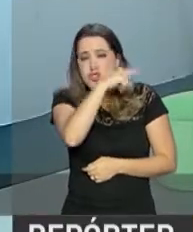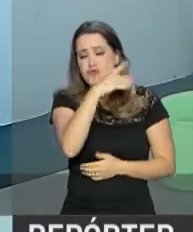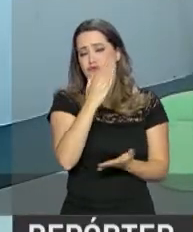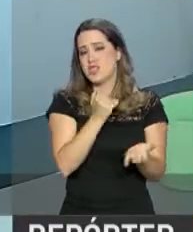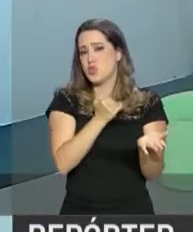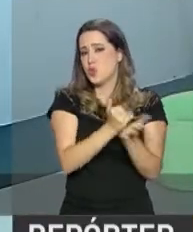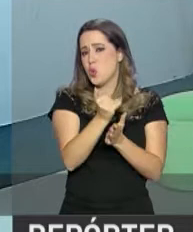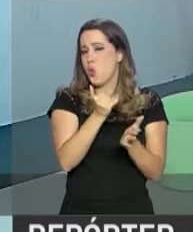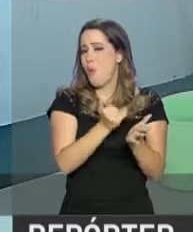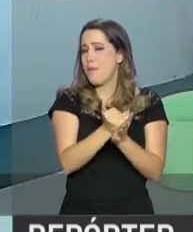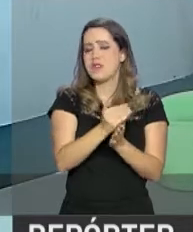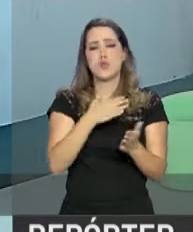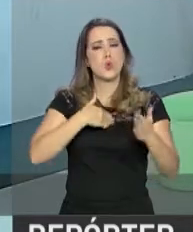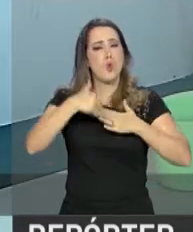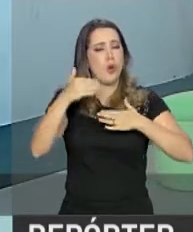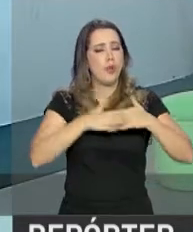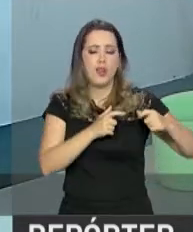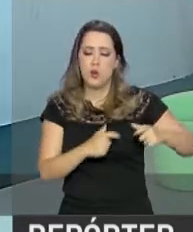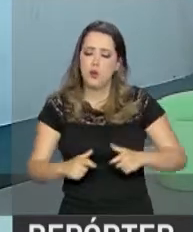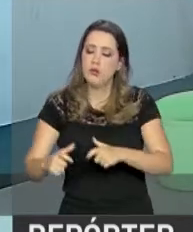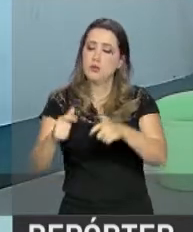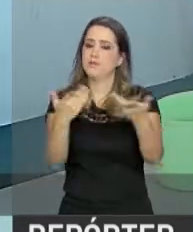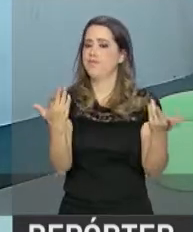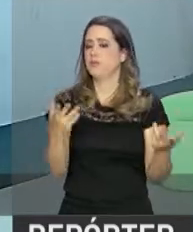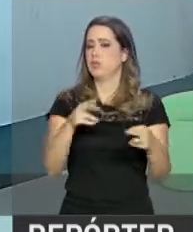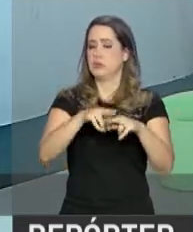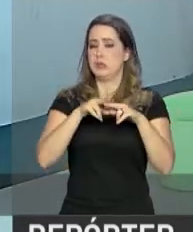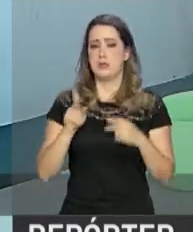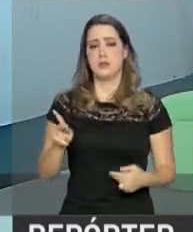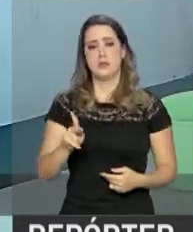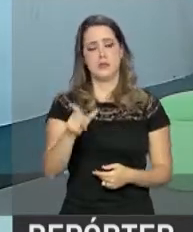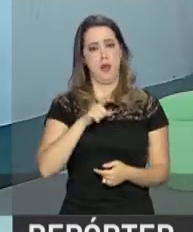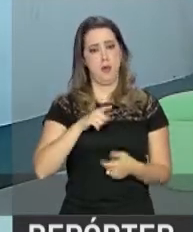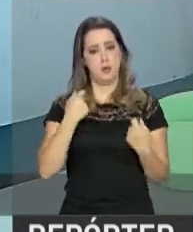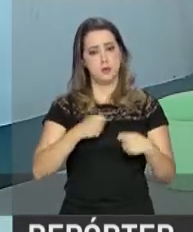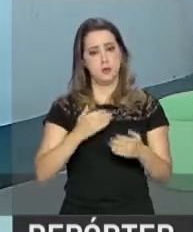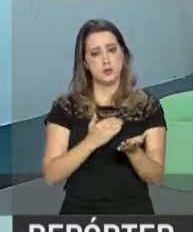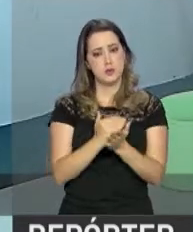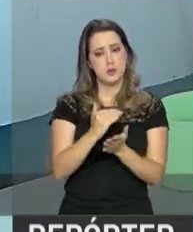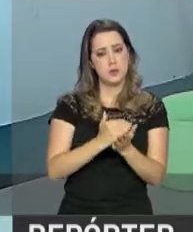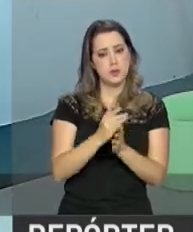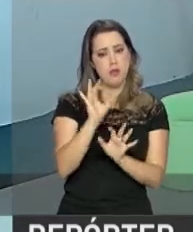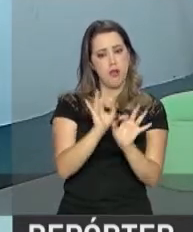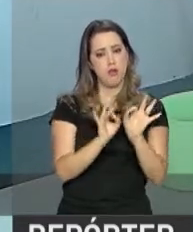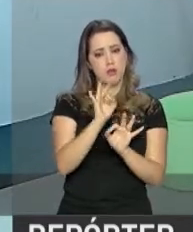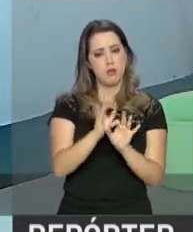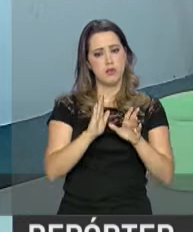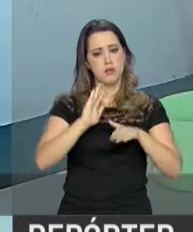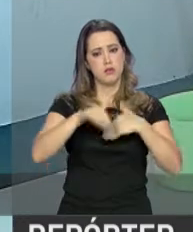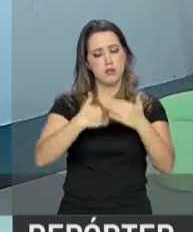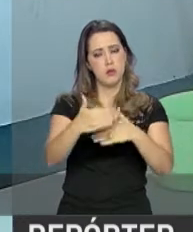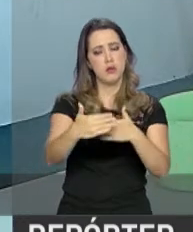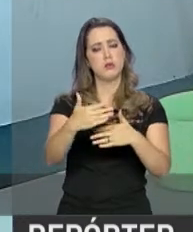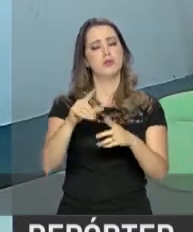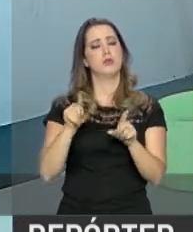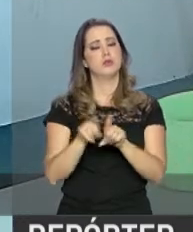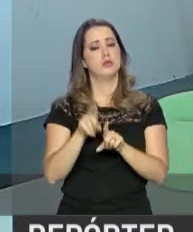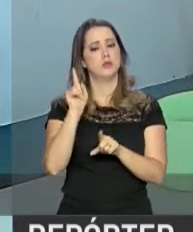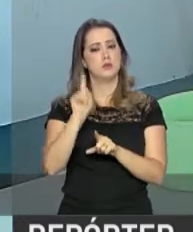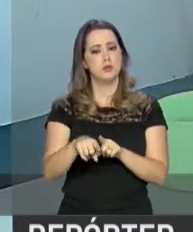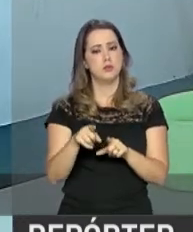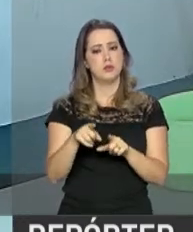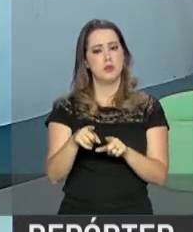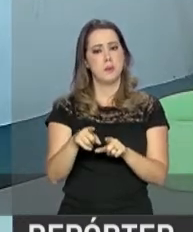em todas partes é duro. Pero siempre hay primero que comerse las verdes para después comerse las maduras. Ese es un dicho que tenemos